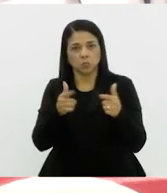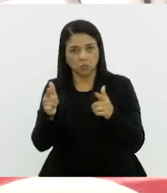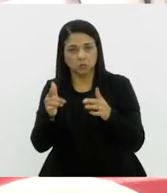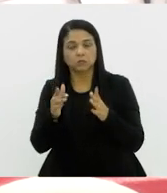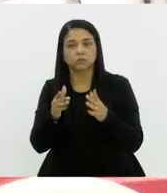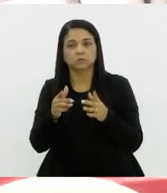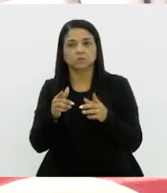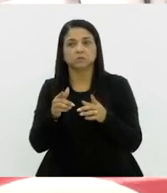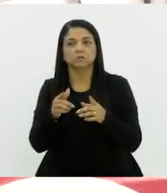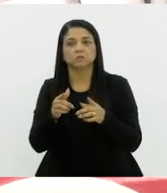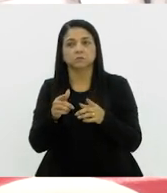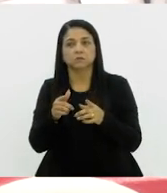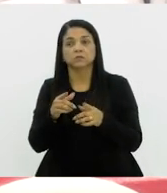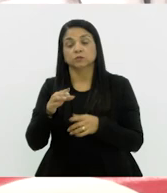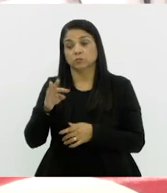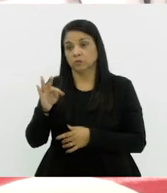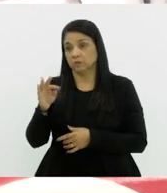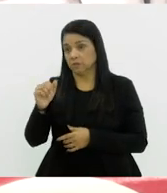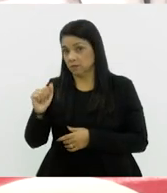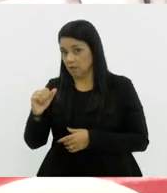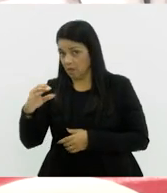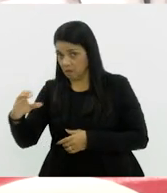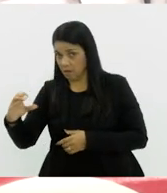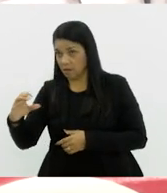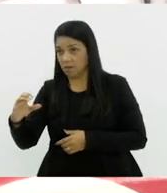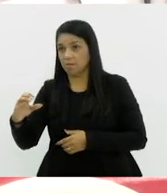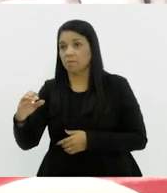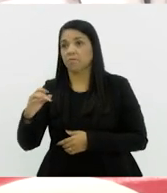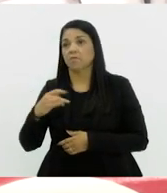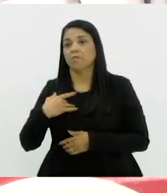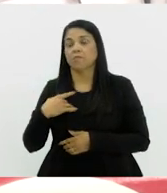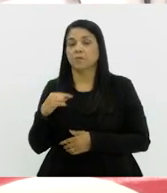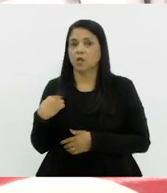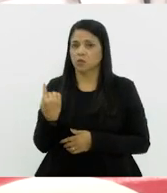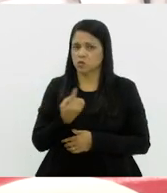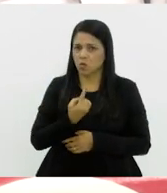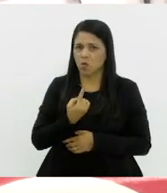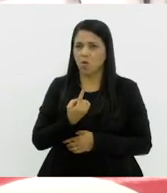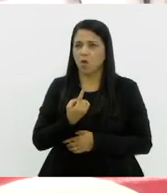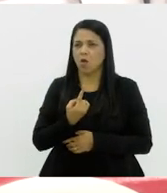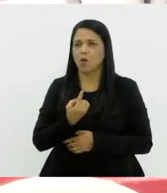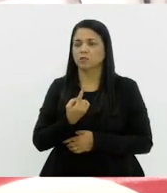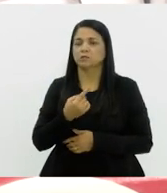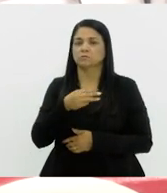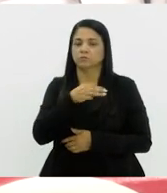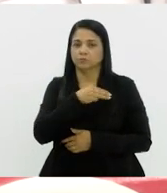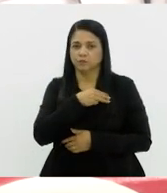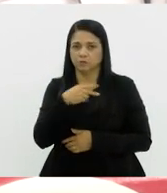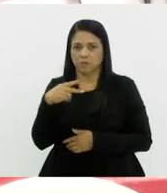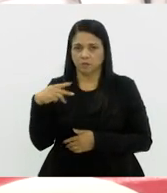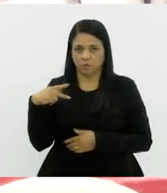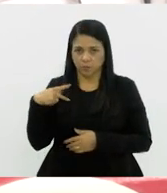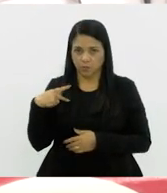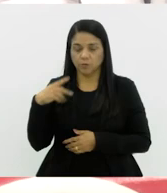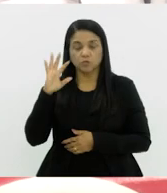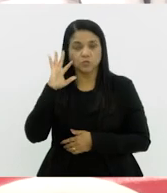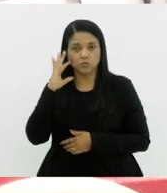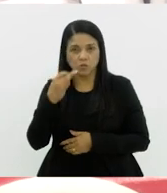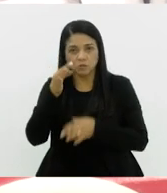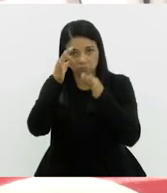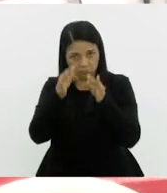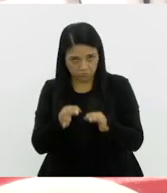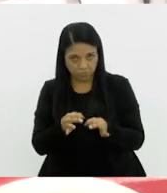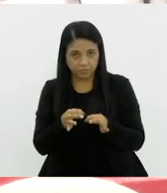ser negociadas no ambiente de um TAC, né, que eu acho que para nós seria mais, assim, para o Ministério Público seria a solução ideal,